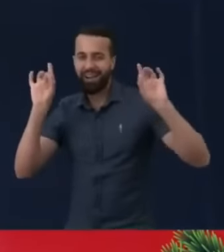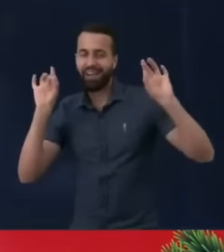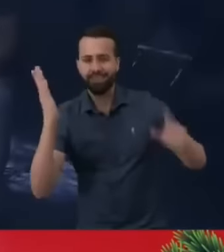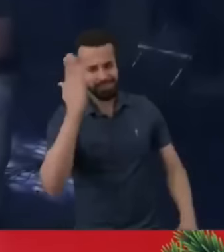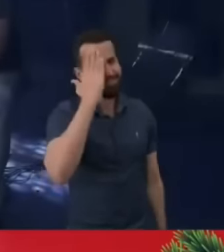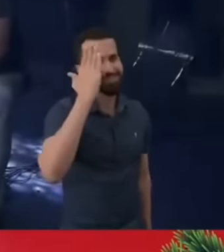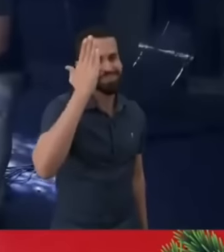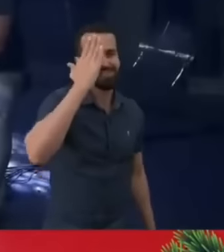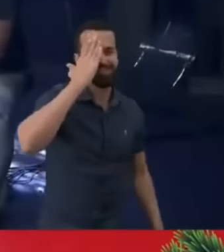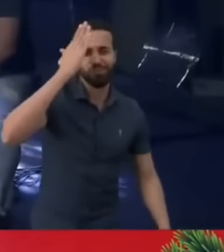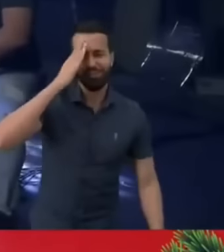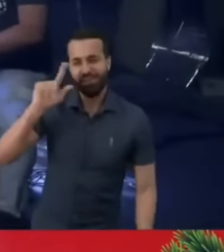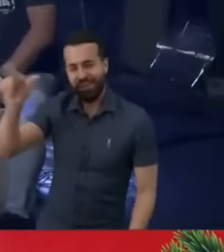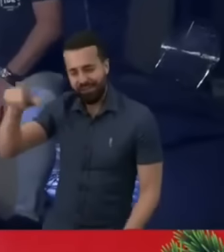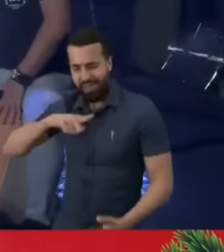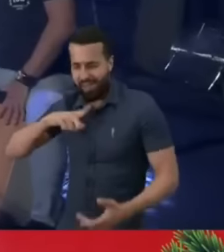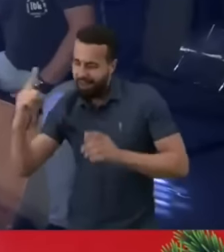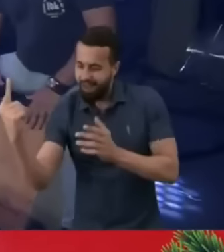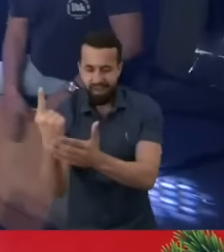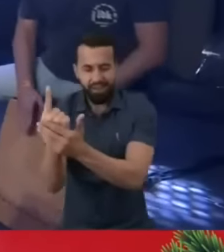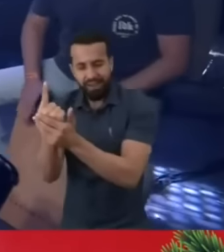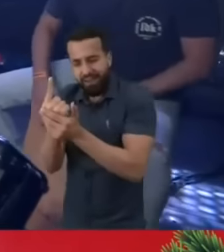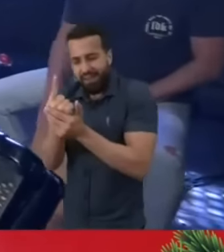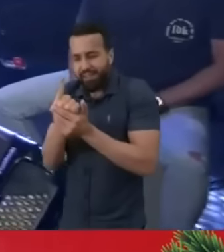Só sei que